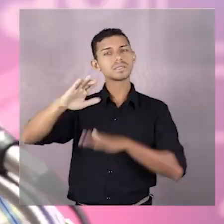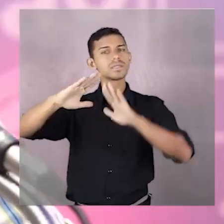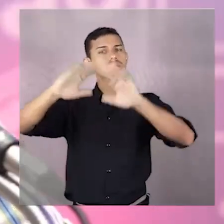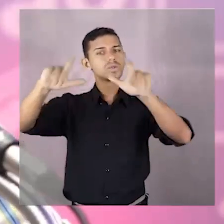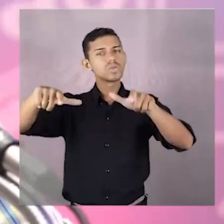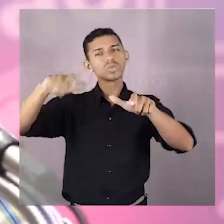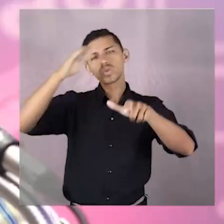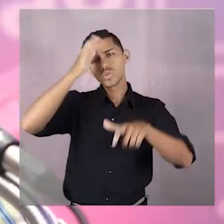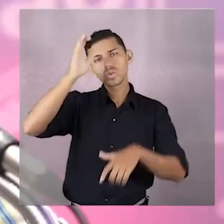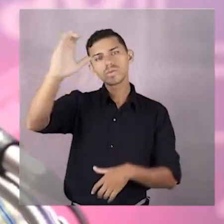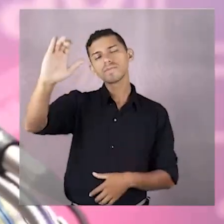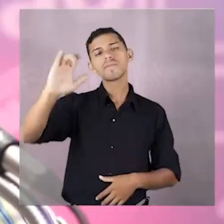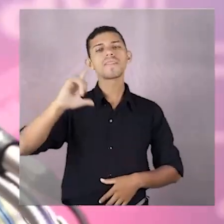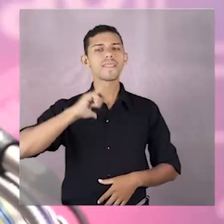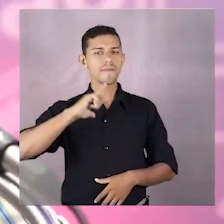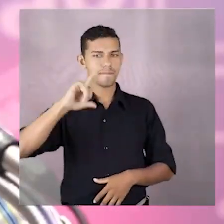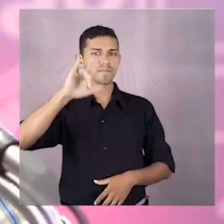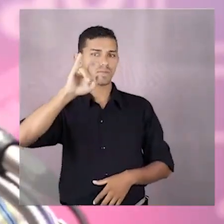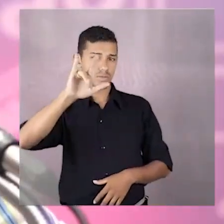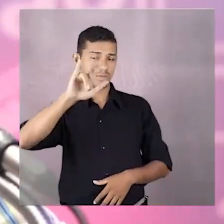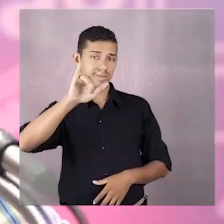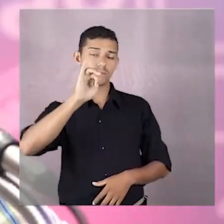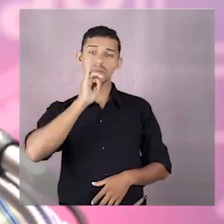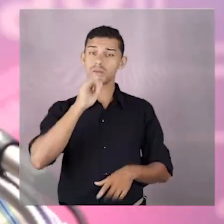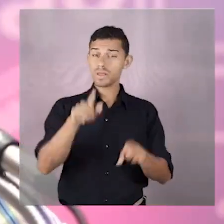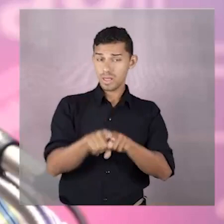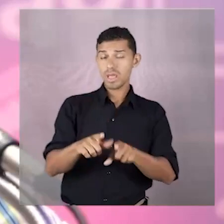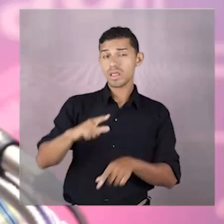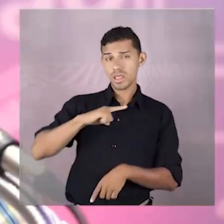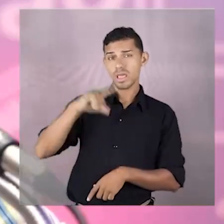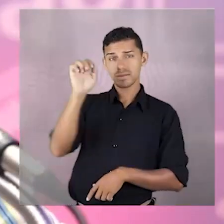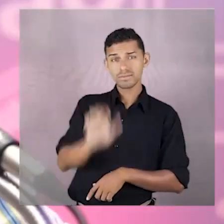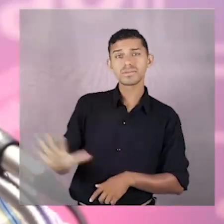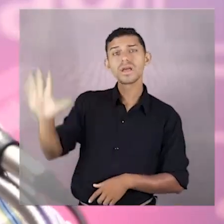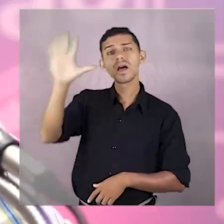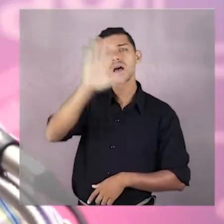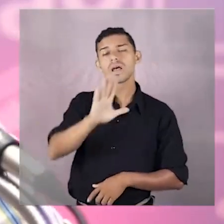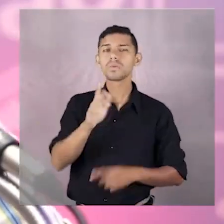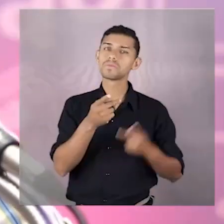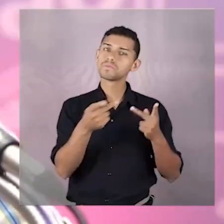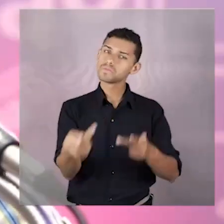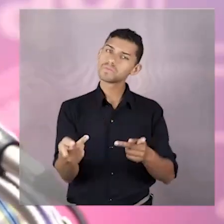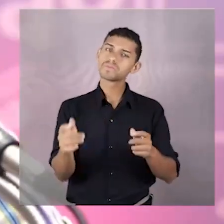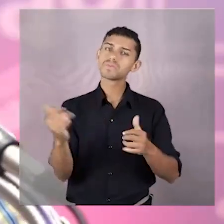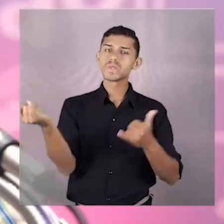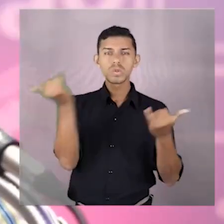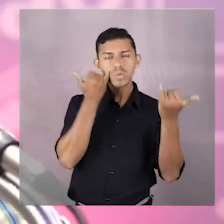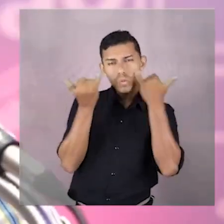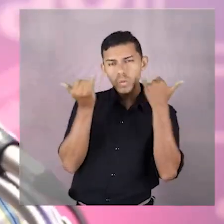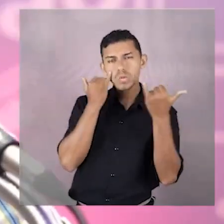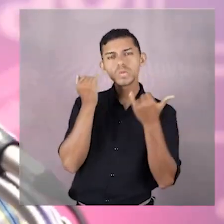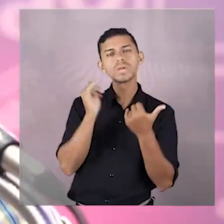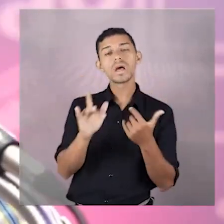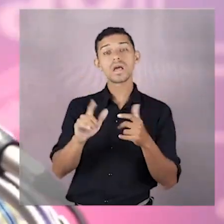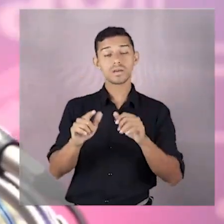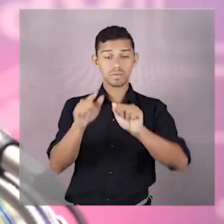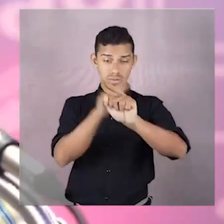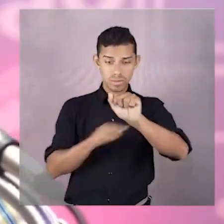Cada casa de cultura tem o seu Instagram, mas também existe um Instagram geral que pode fornecer informações, né, que